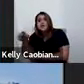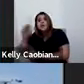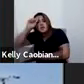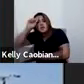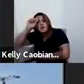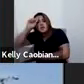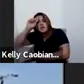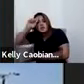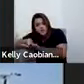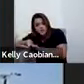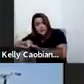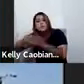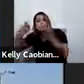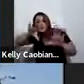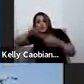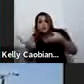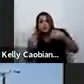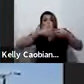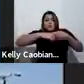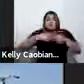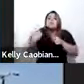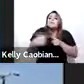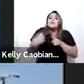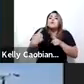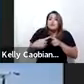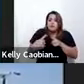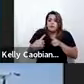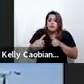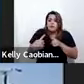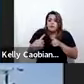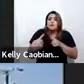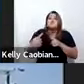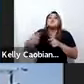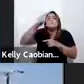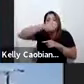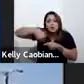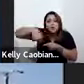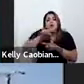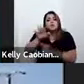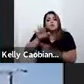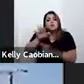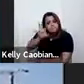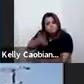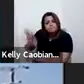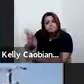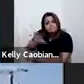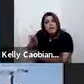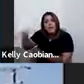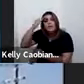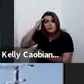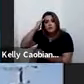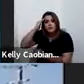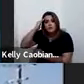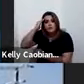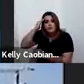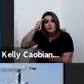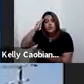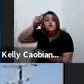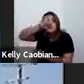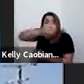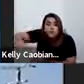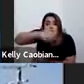teve. Teve pressão, foi porque ela entendeu que o emprego que vocês buscavam